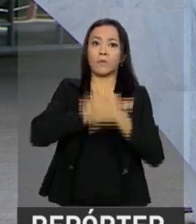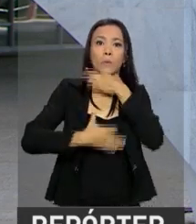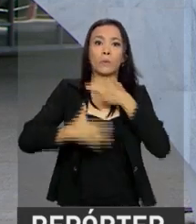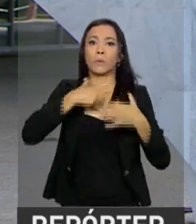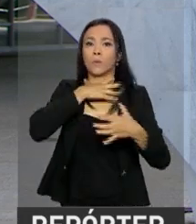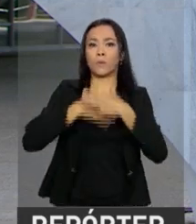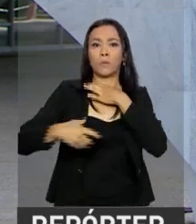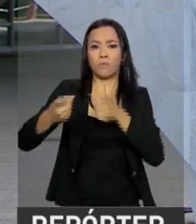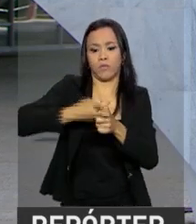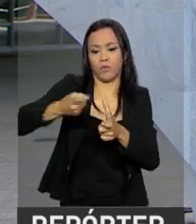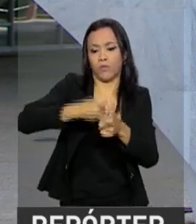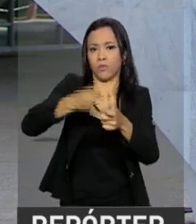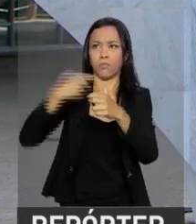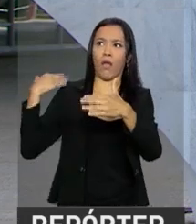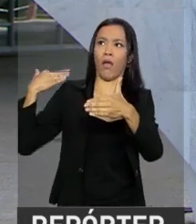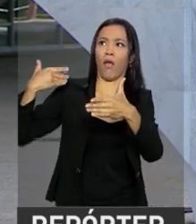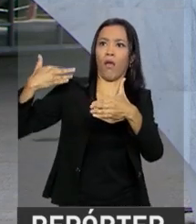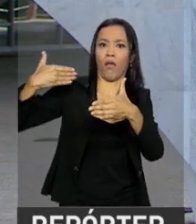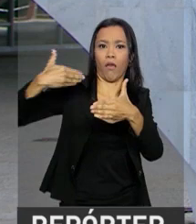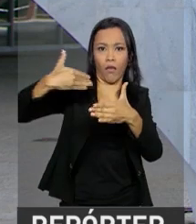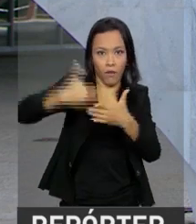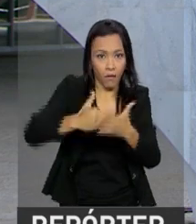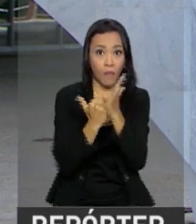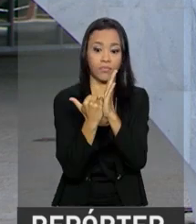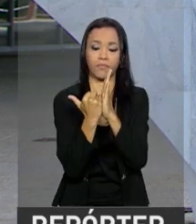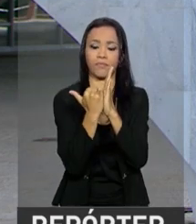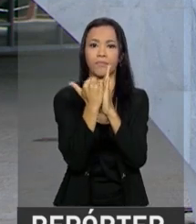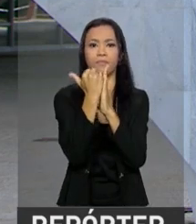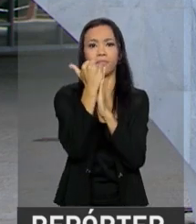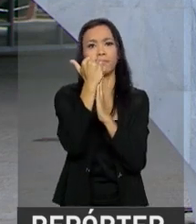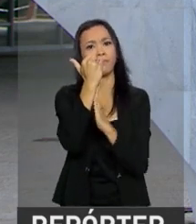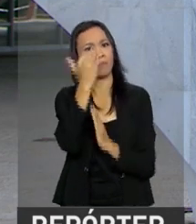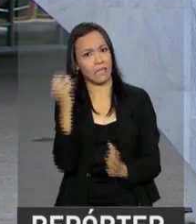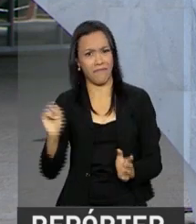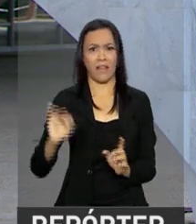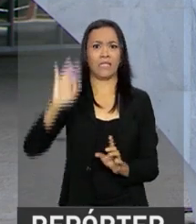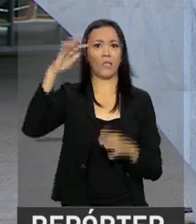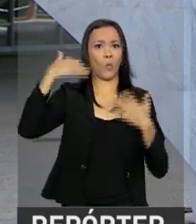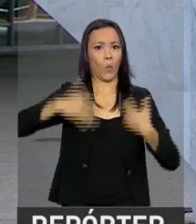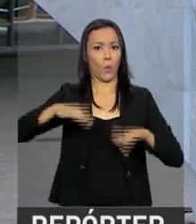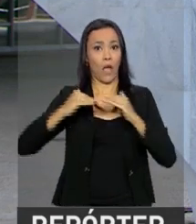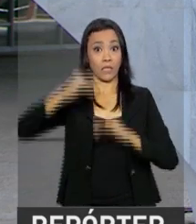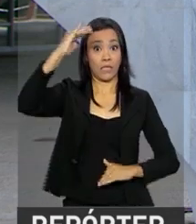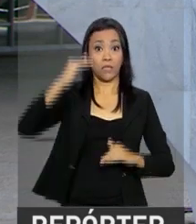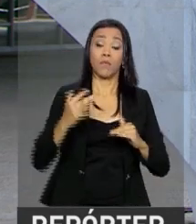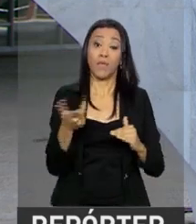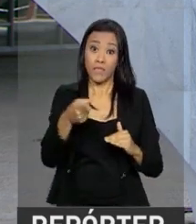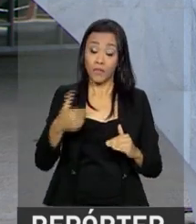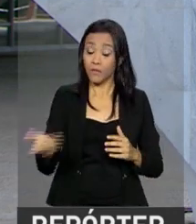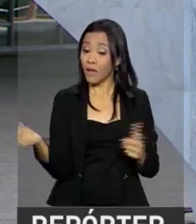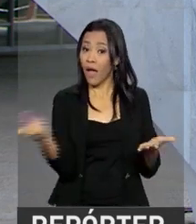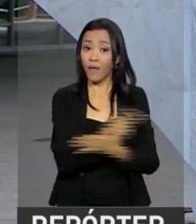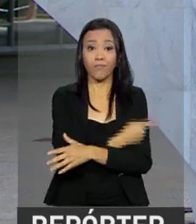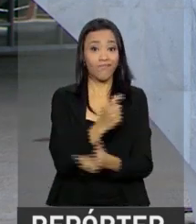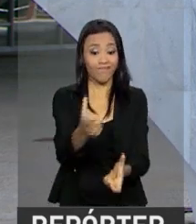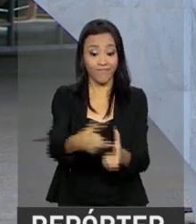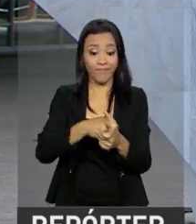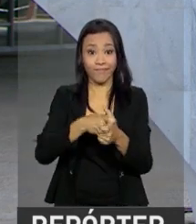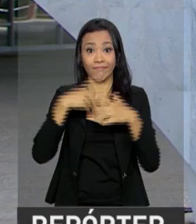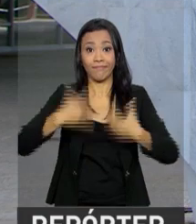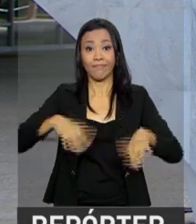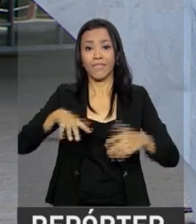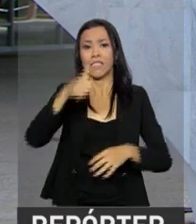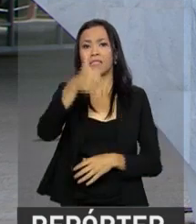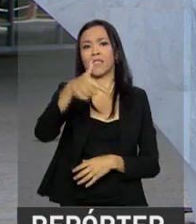ao longo dos últimos anos, com os gastos públicos aumentando muito acima da inflação, o que levou a um déficit nas contas públicas, que este ano chega a